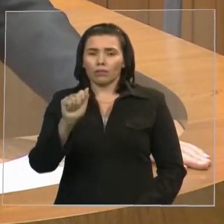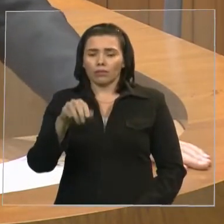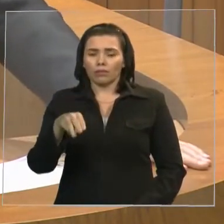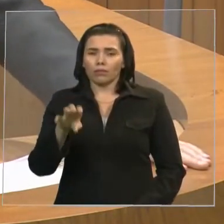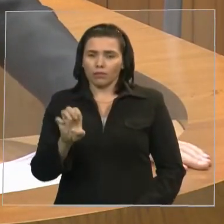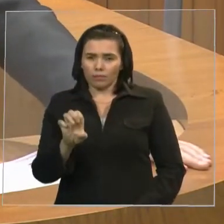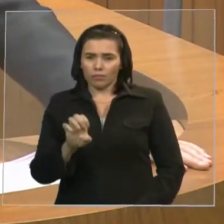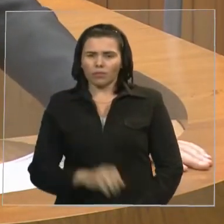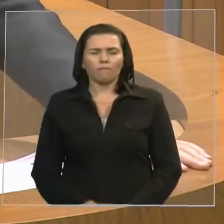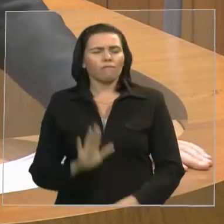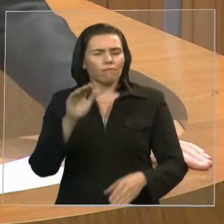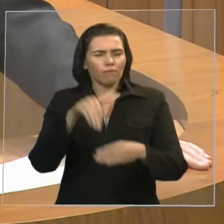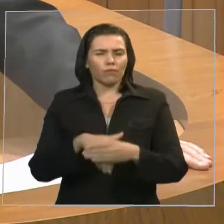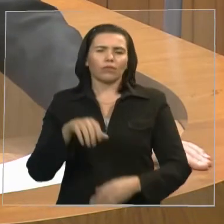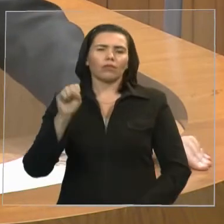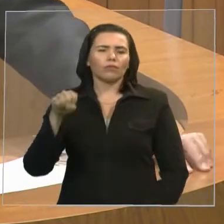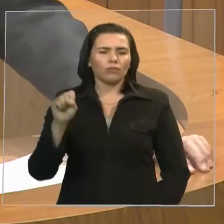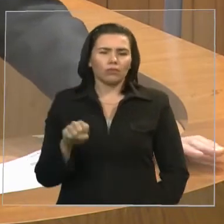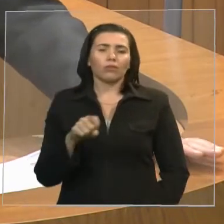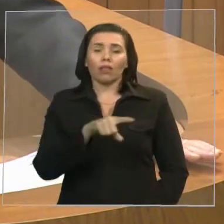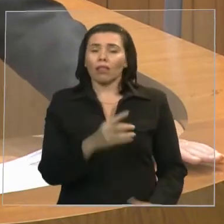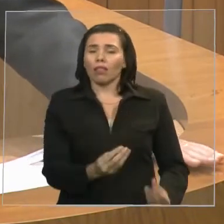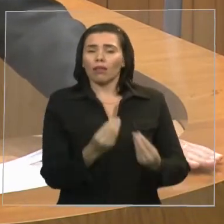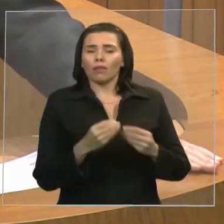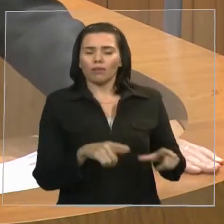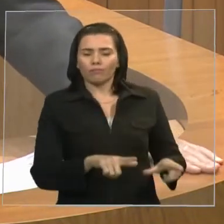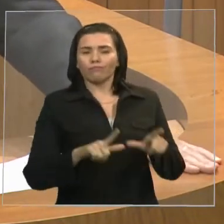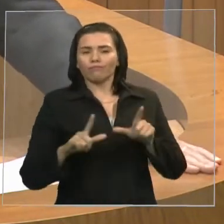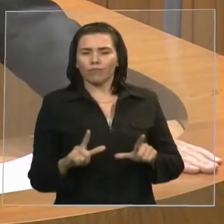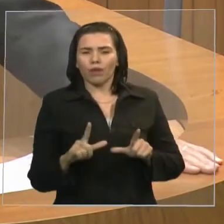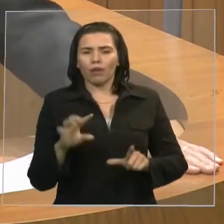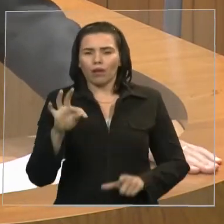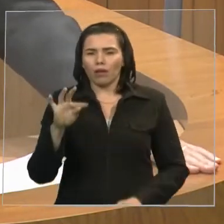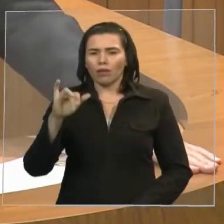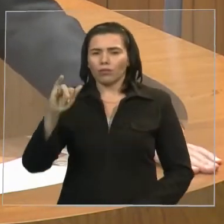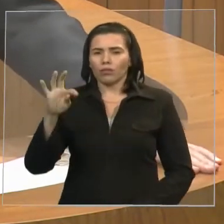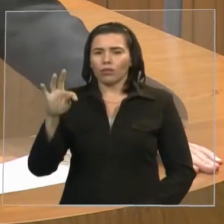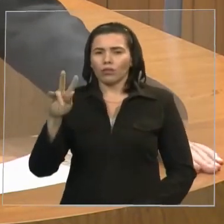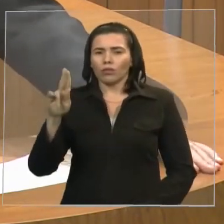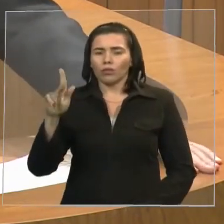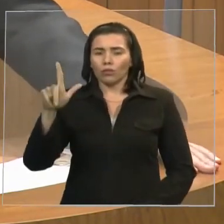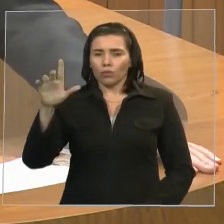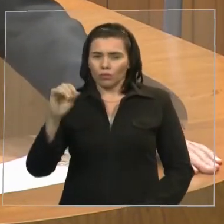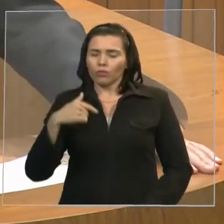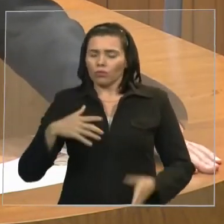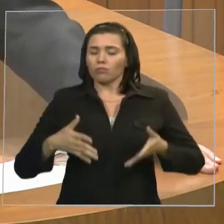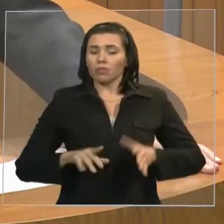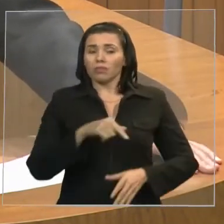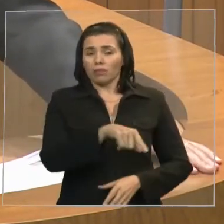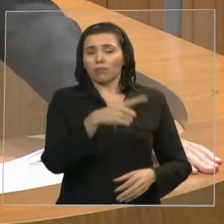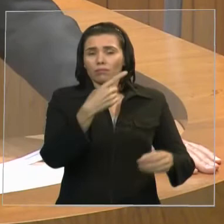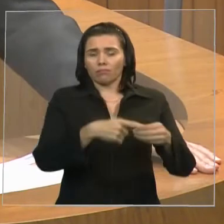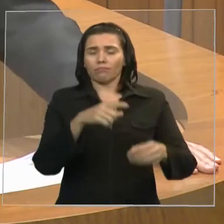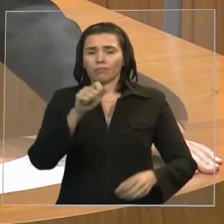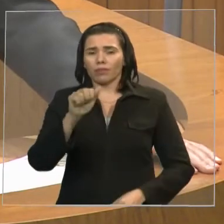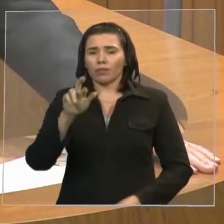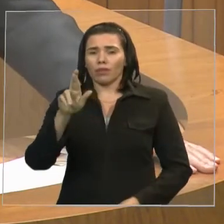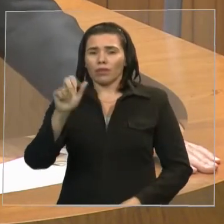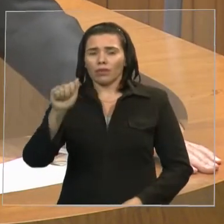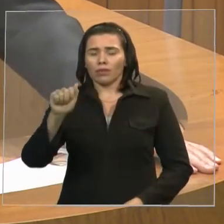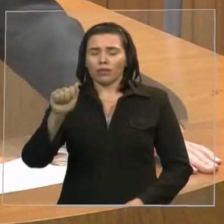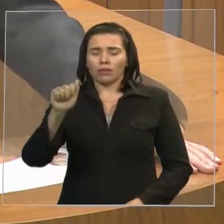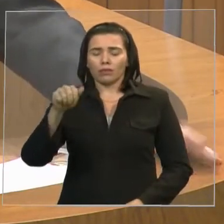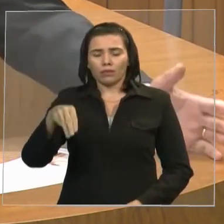por unanimidade que aquela casa legislativa, a Câmara Municipal de Arame, me concedeu um título de cidadão